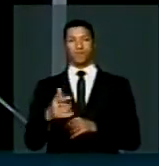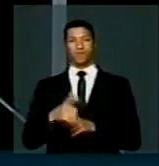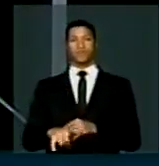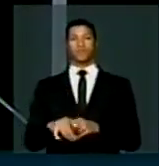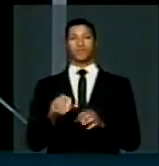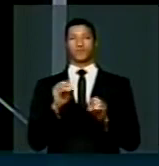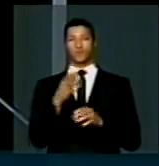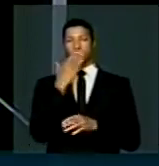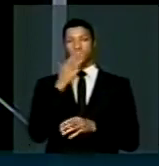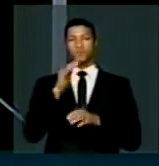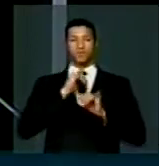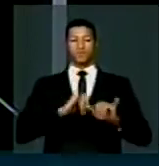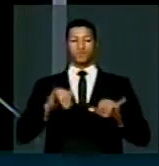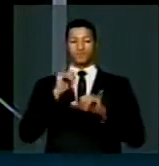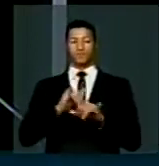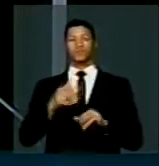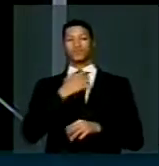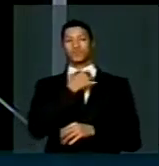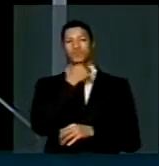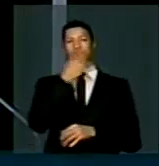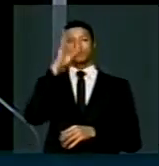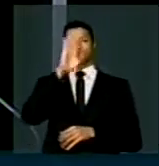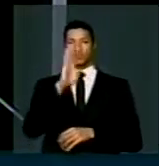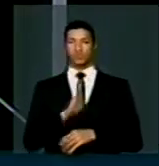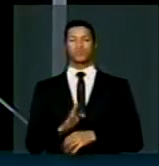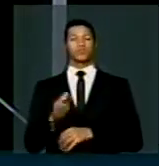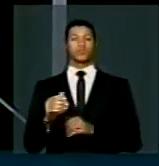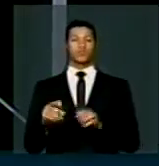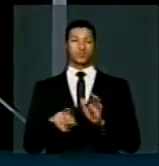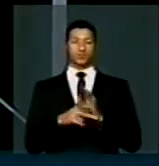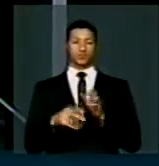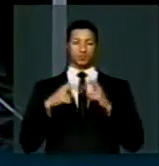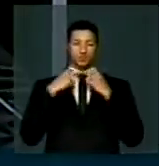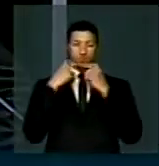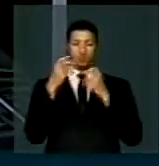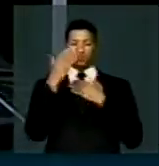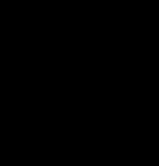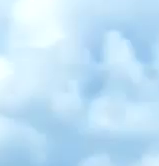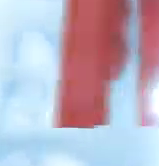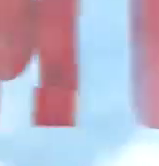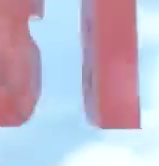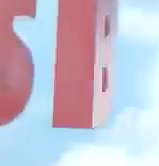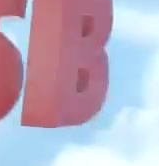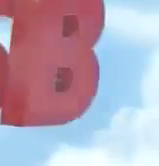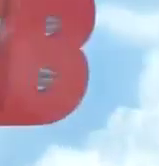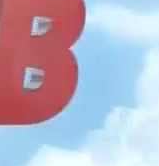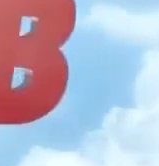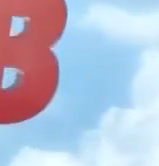Excelência a divulgação na Voz do Brasil deste pronunciamento. Muito obrigado, senhor presidente.